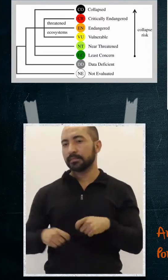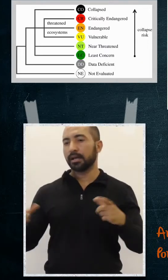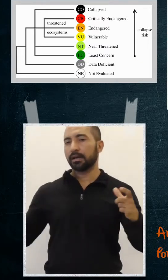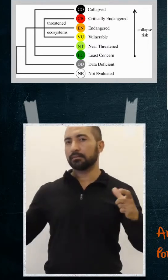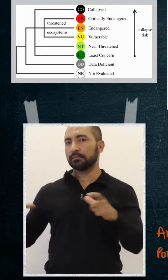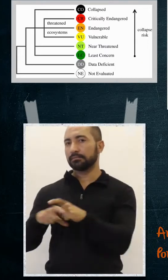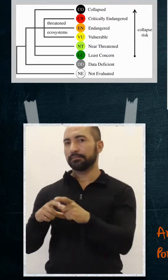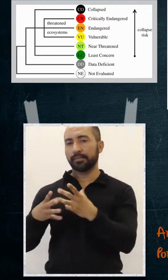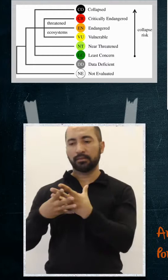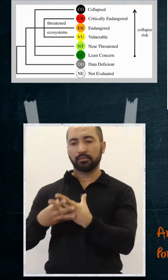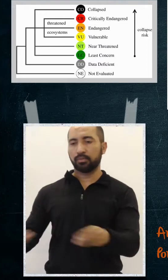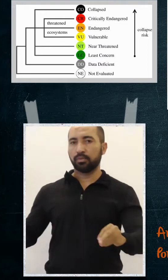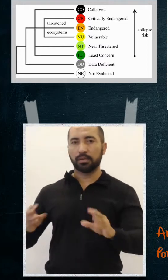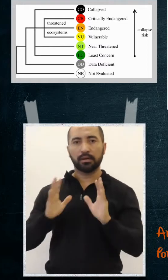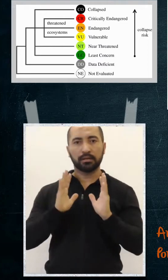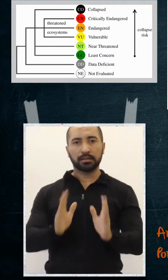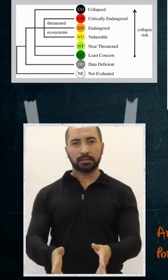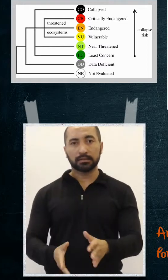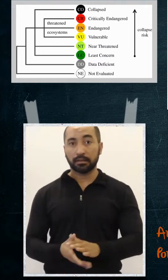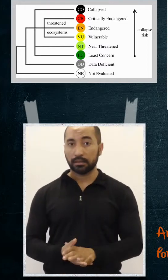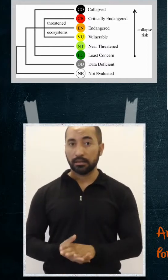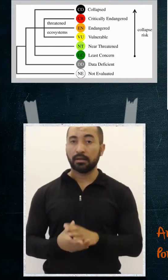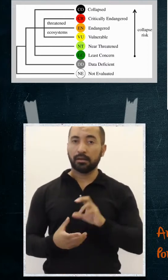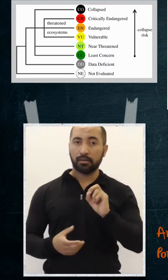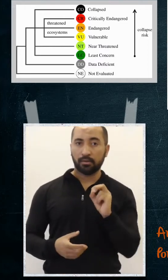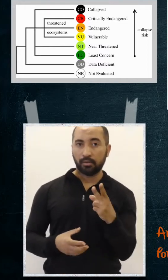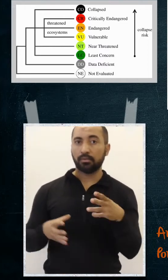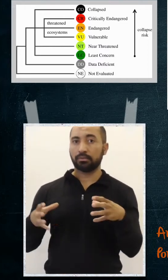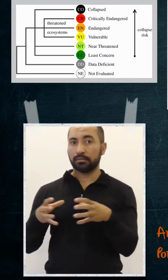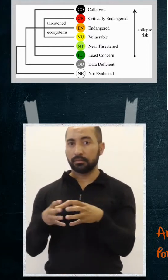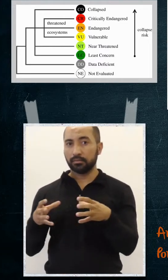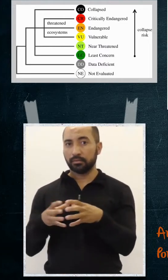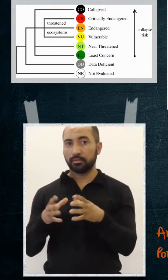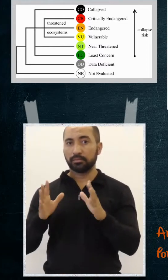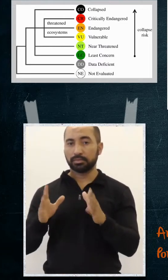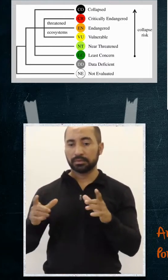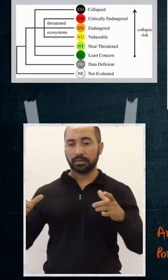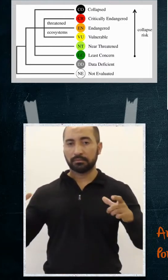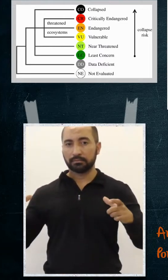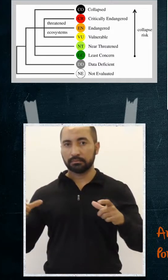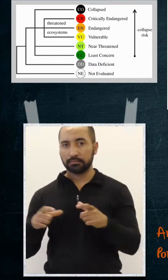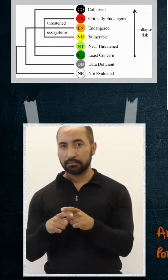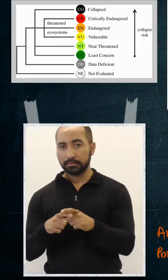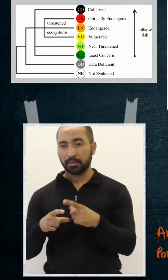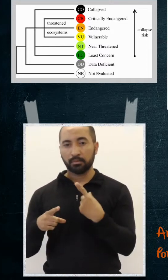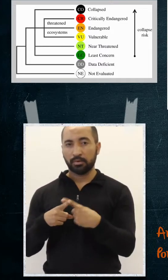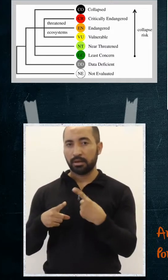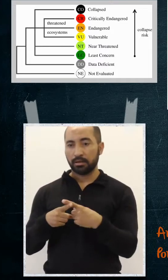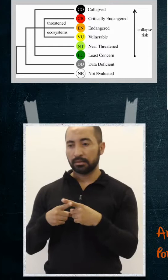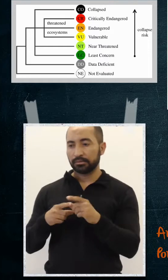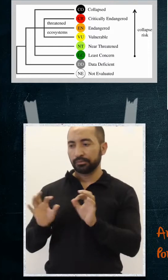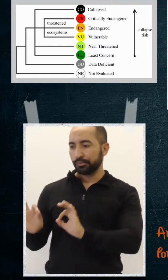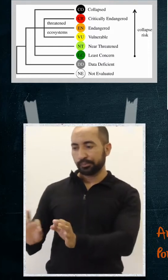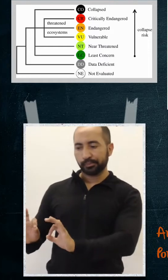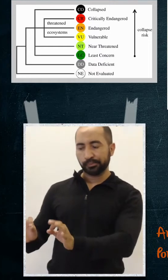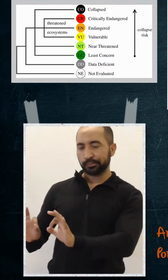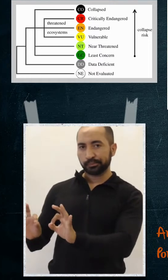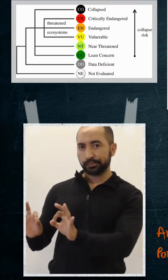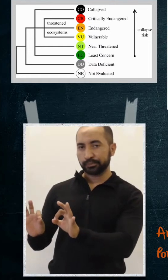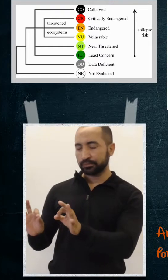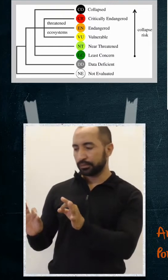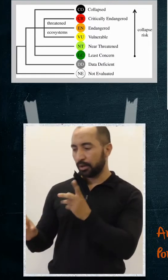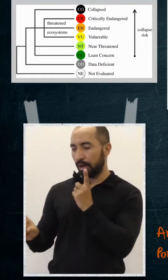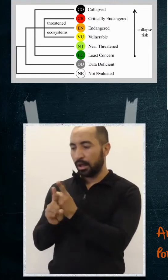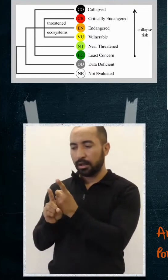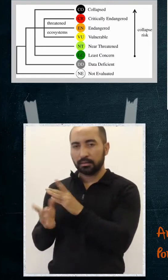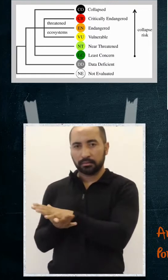uma população drasticamente reduzida, onde nenhuma colônia de Mucismilia hart foi observada em 3 pontos de amostragem. O mesmo foi observado por Lourenço